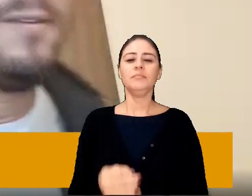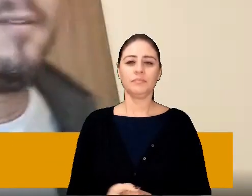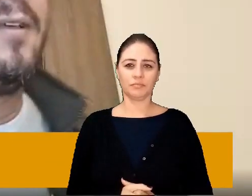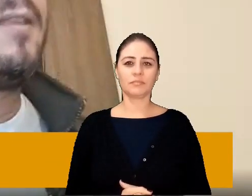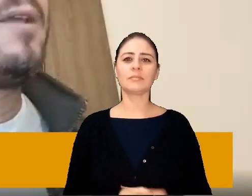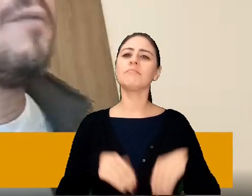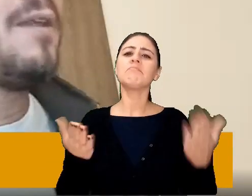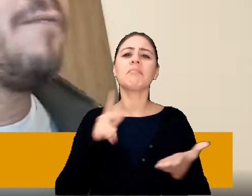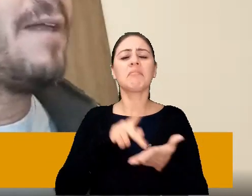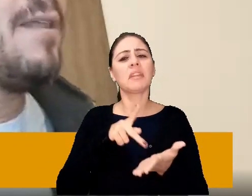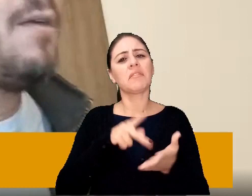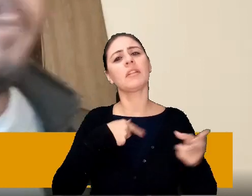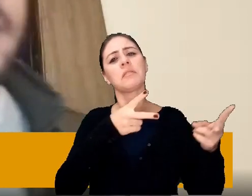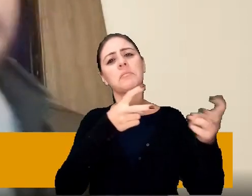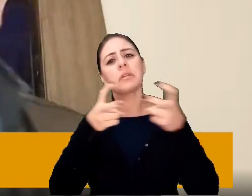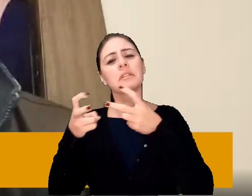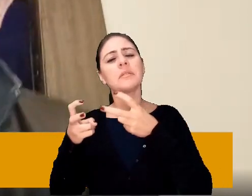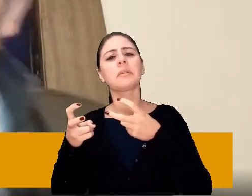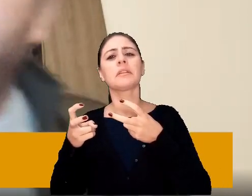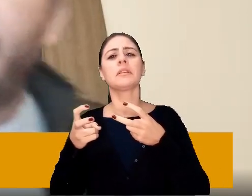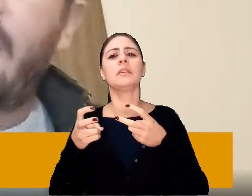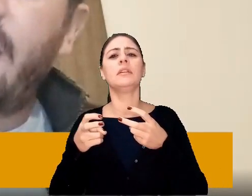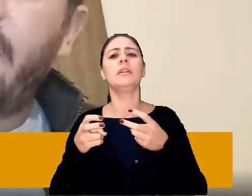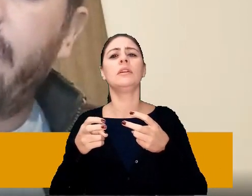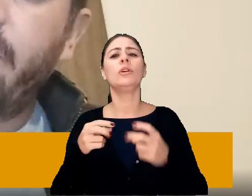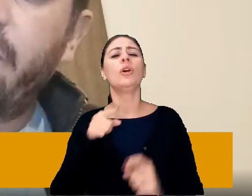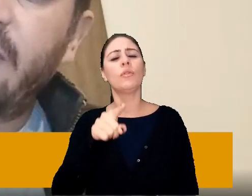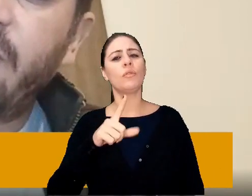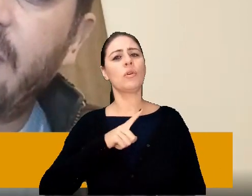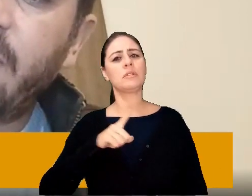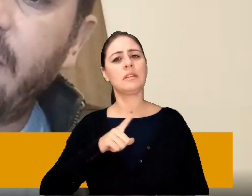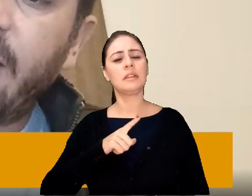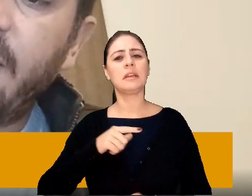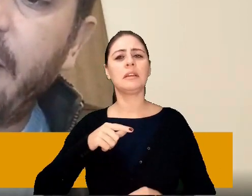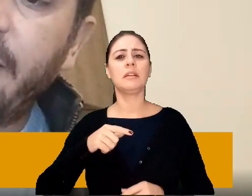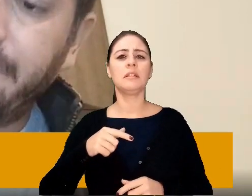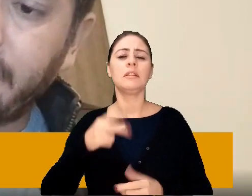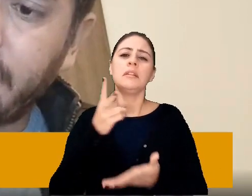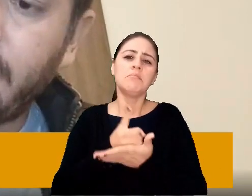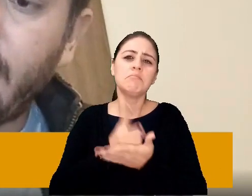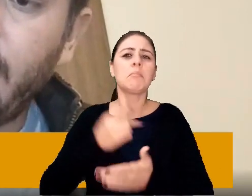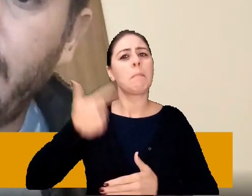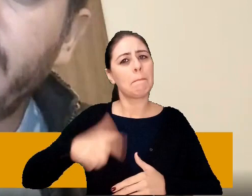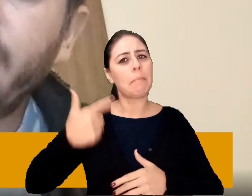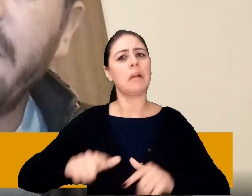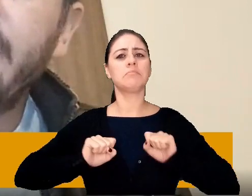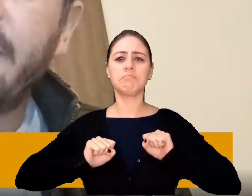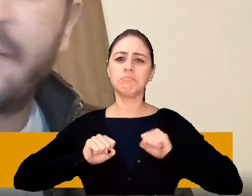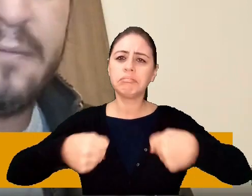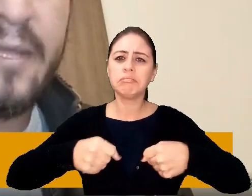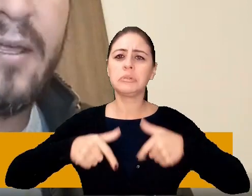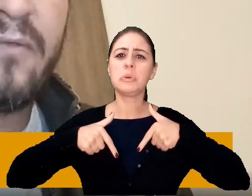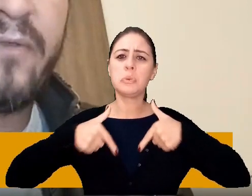Isso. Então, na verdade, eu percebi assim, você foi se tornando cada vez mais uma pessoa